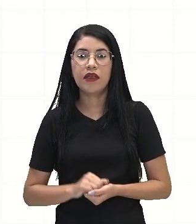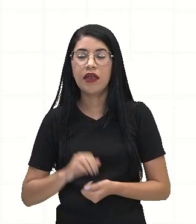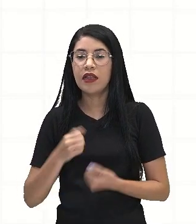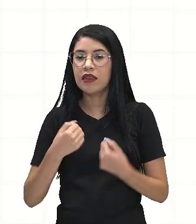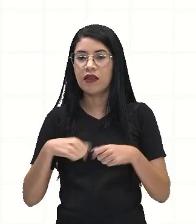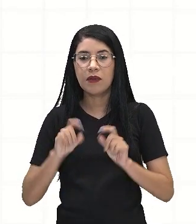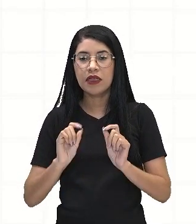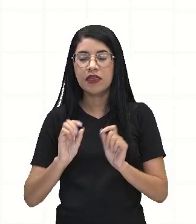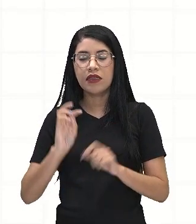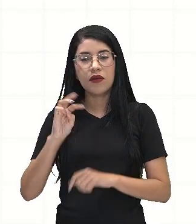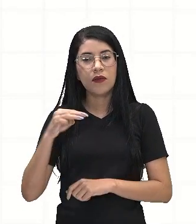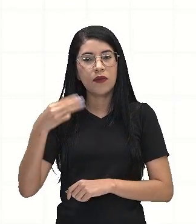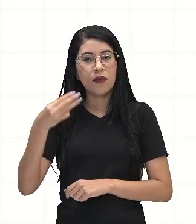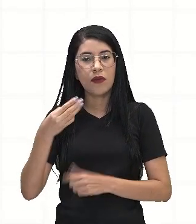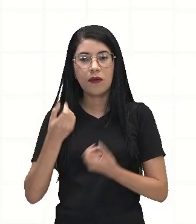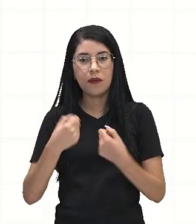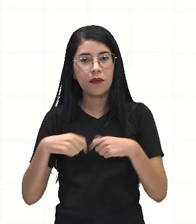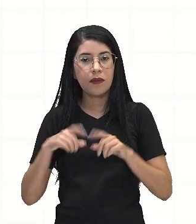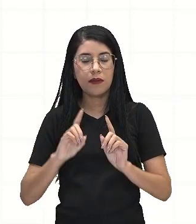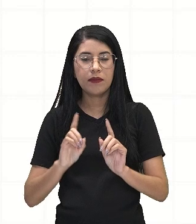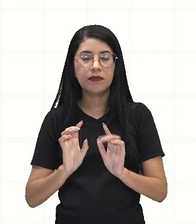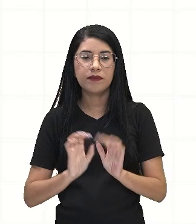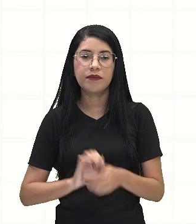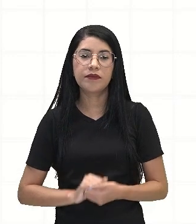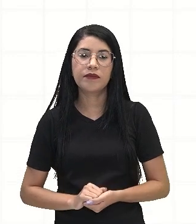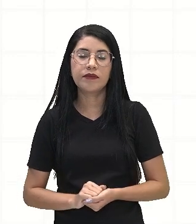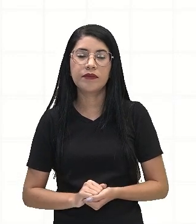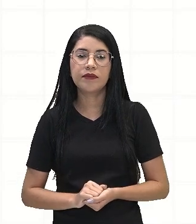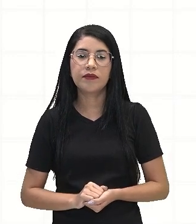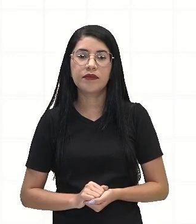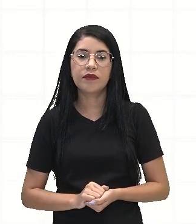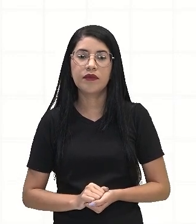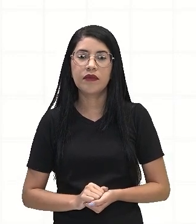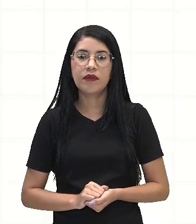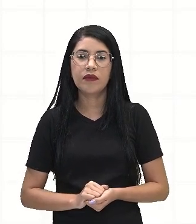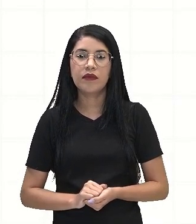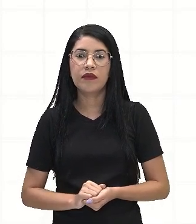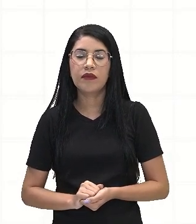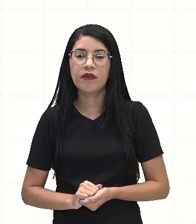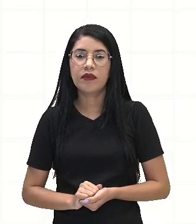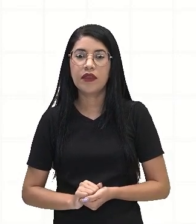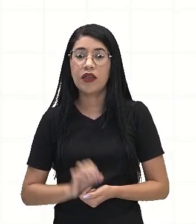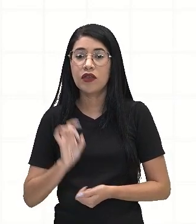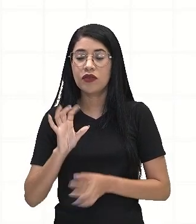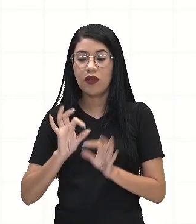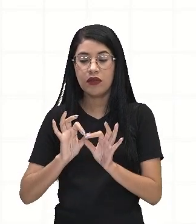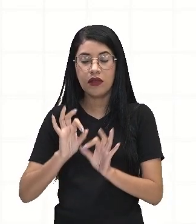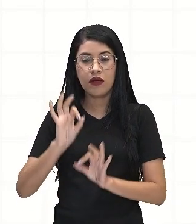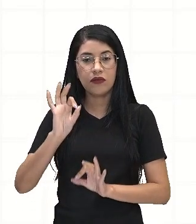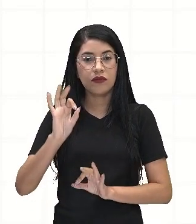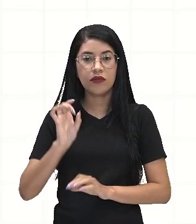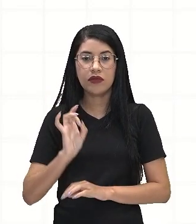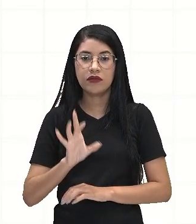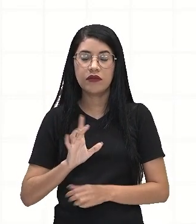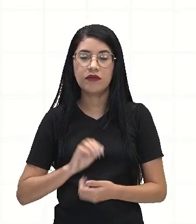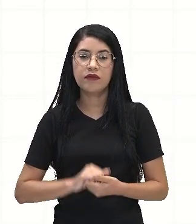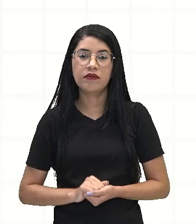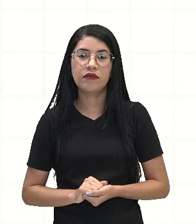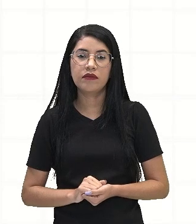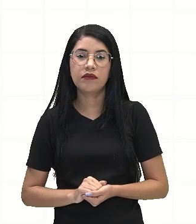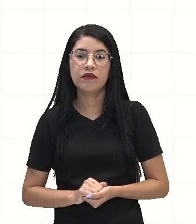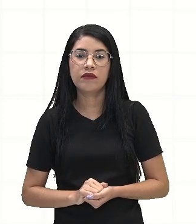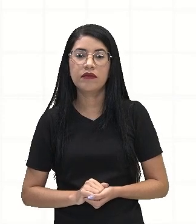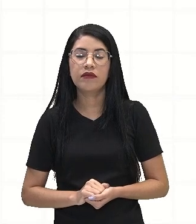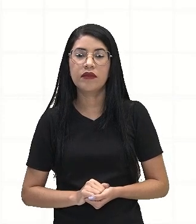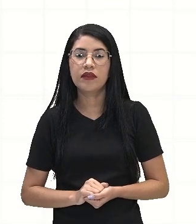vai colocar aqui 5 centímetros ao cubo, porque a gente está falando de uma medida só, que é a altura. É igual